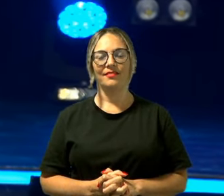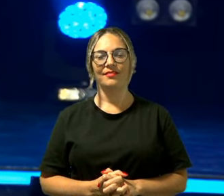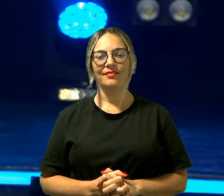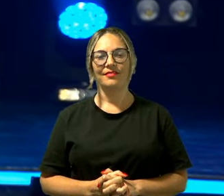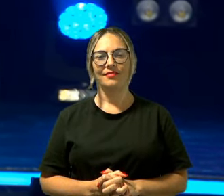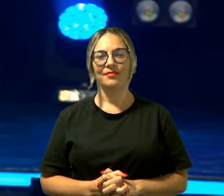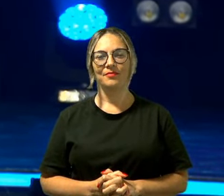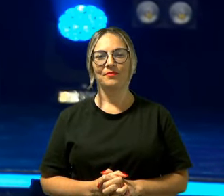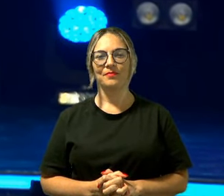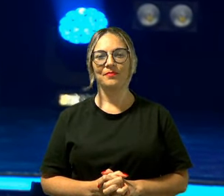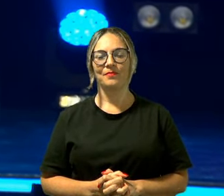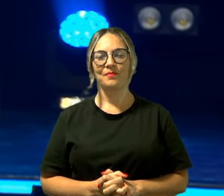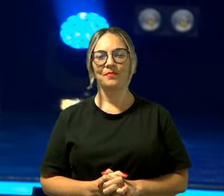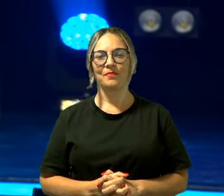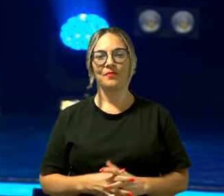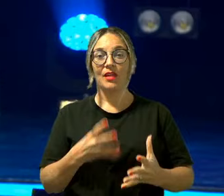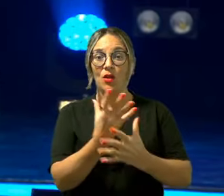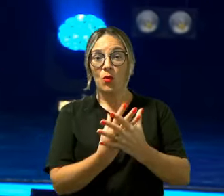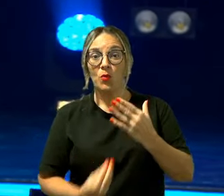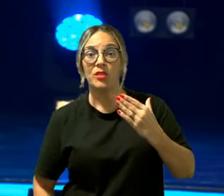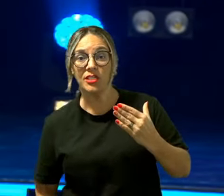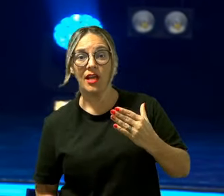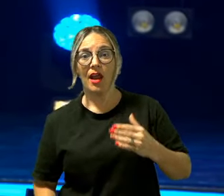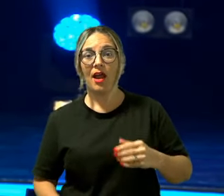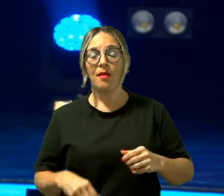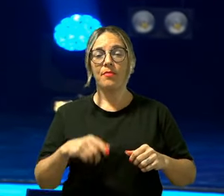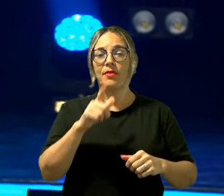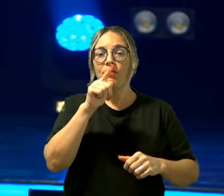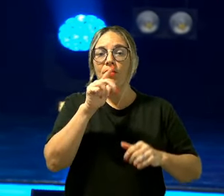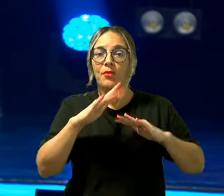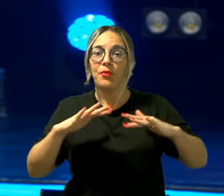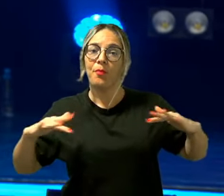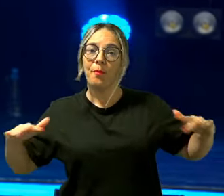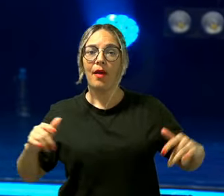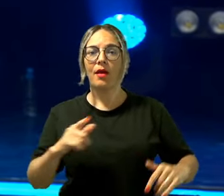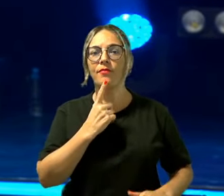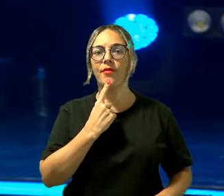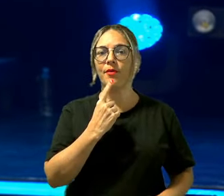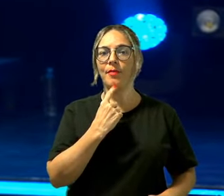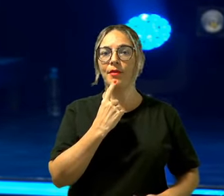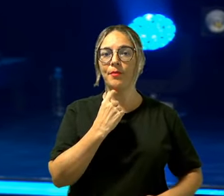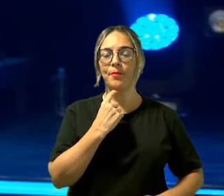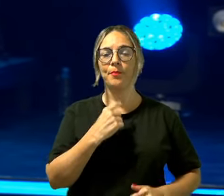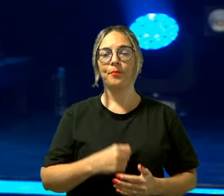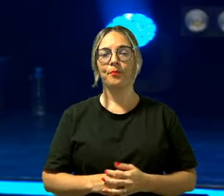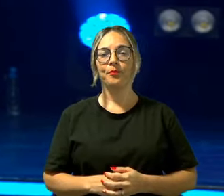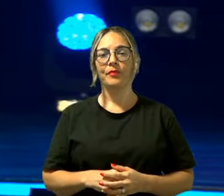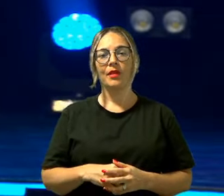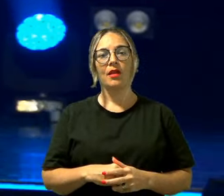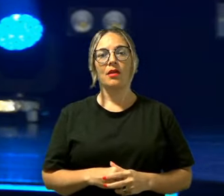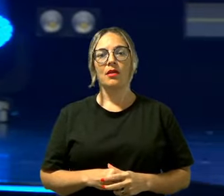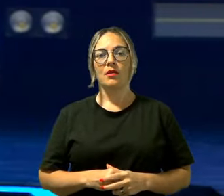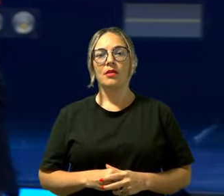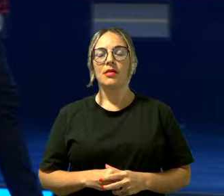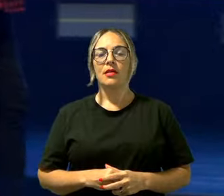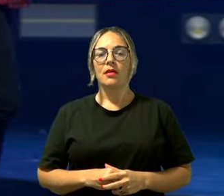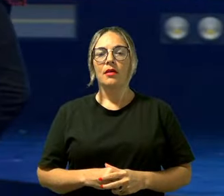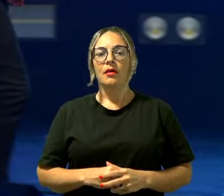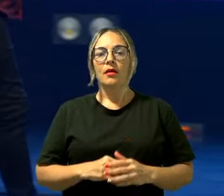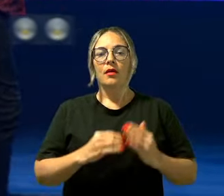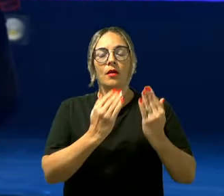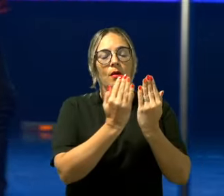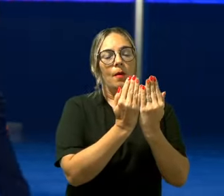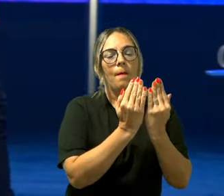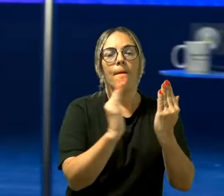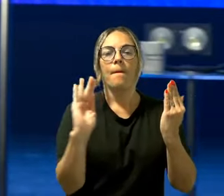o escape do Mar Vermelho. E isso ensina pra gente que algumas portas só vão abrir